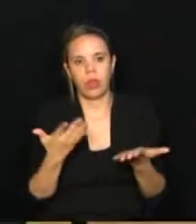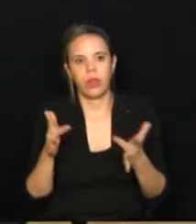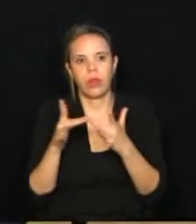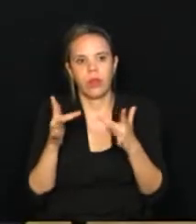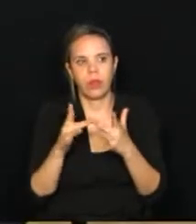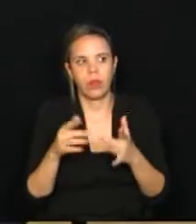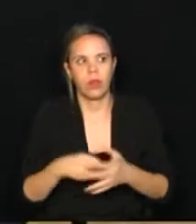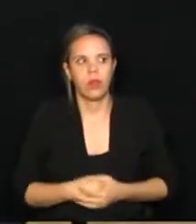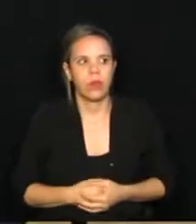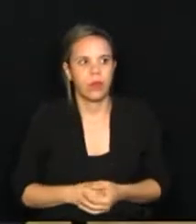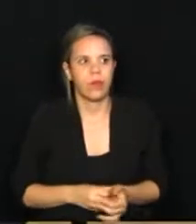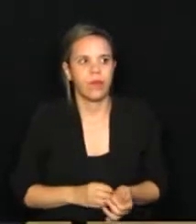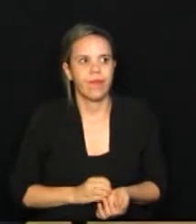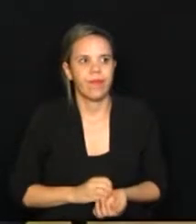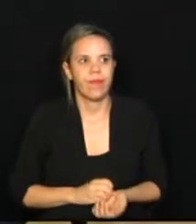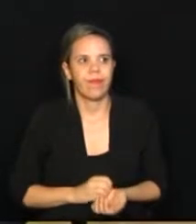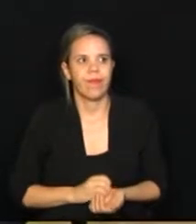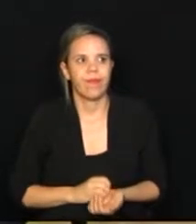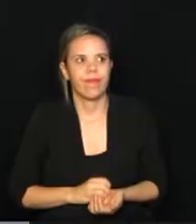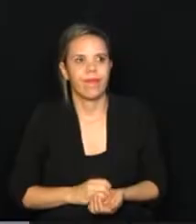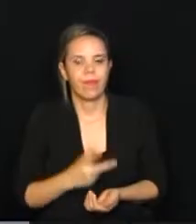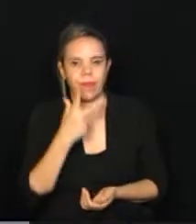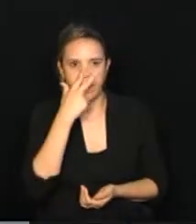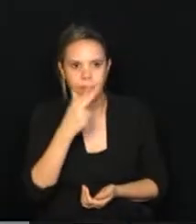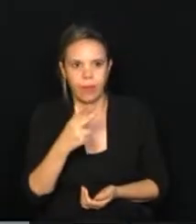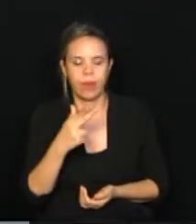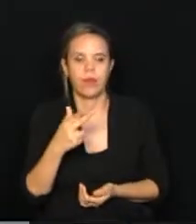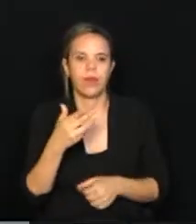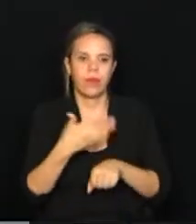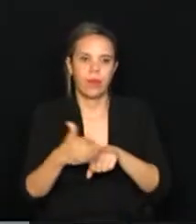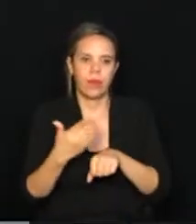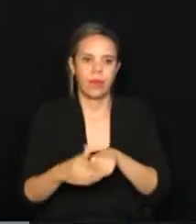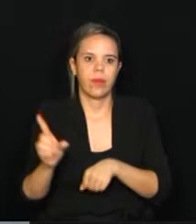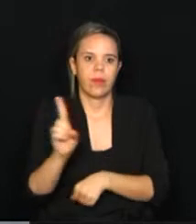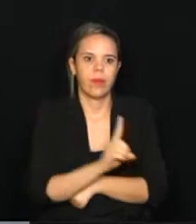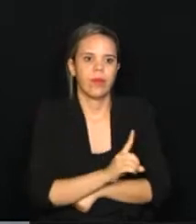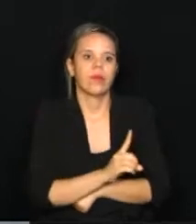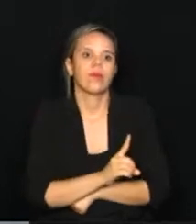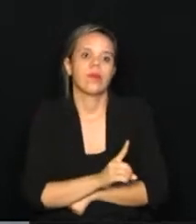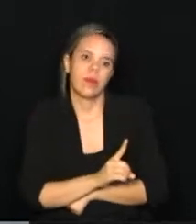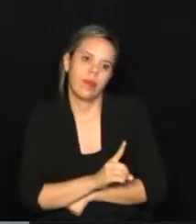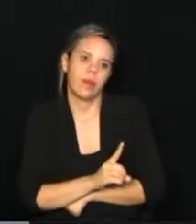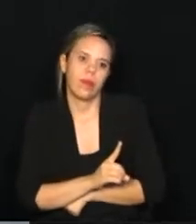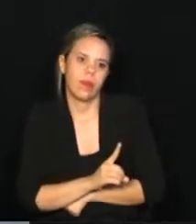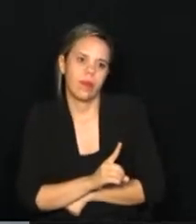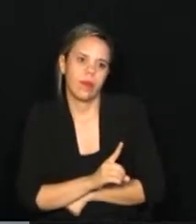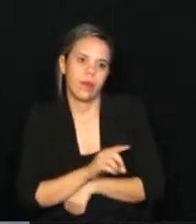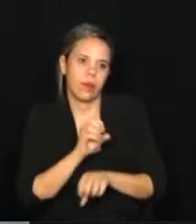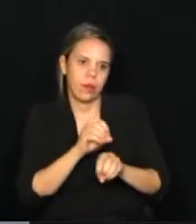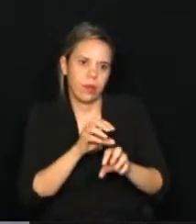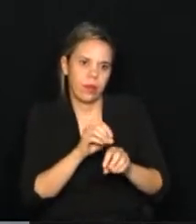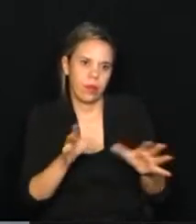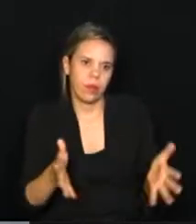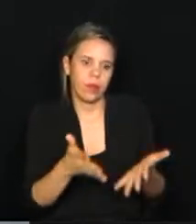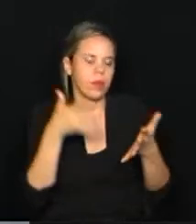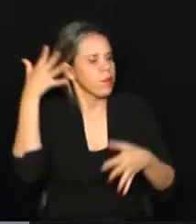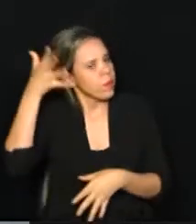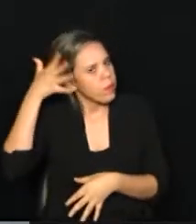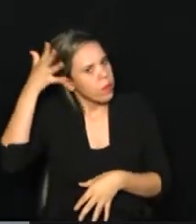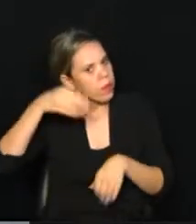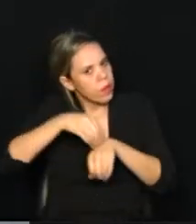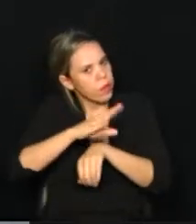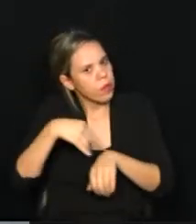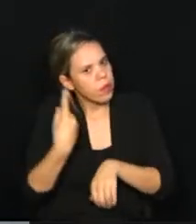contato? Ela aparecia muito lá nos treinos, né? Ela dava muitas palestras pra